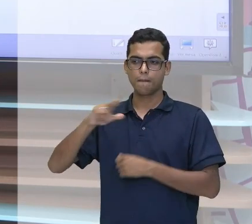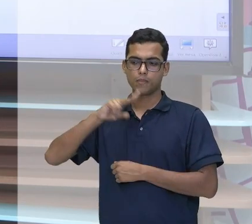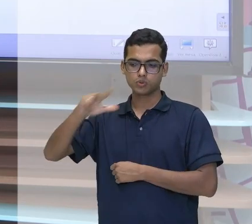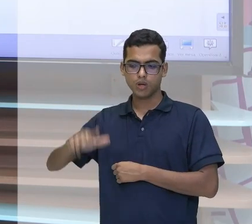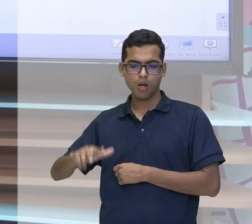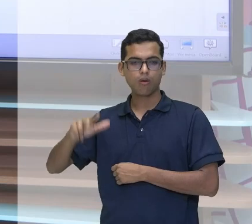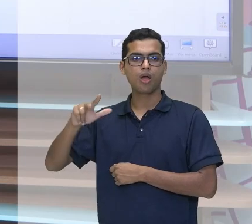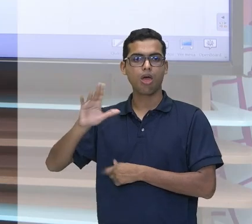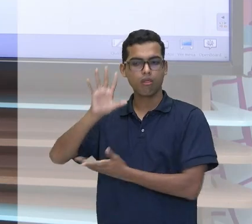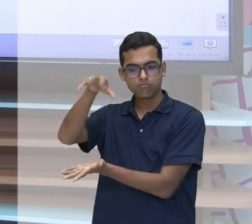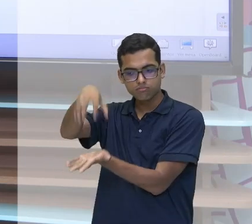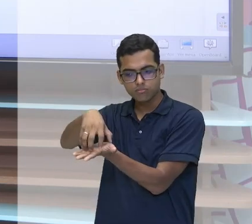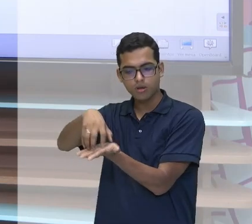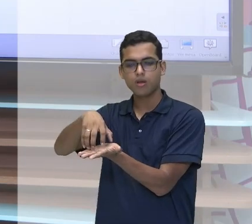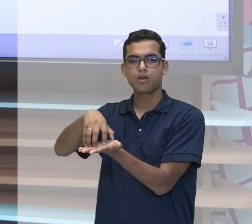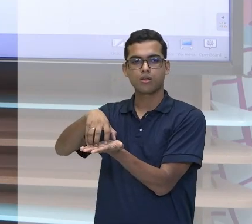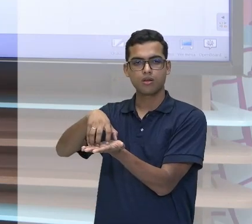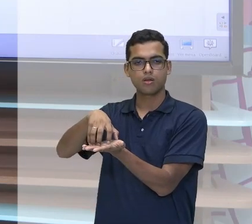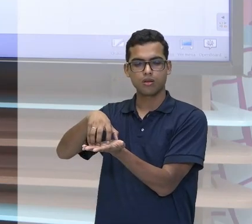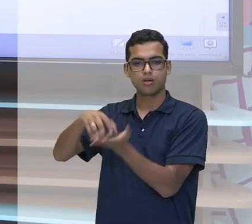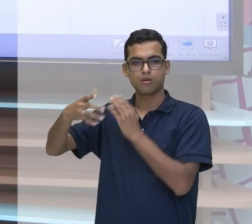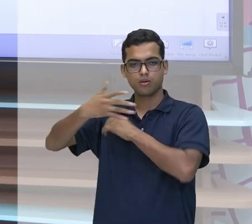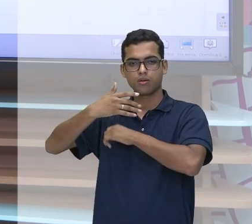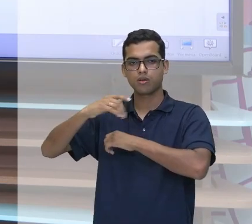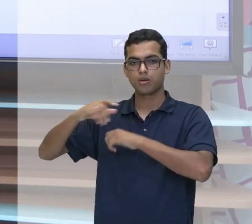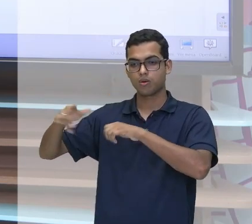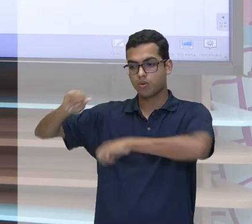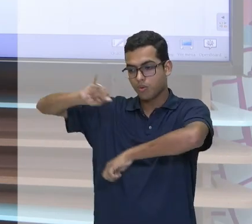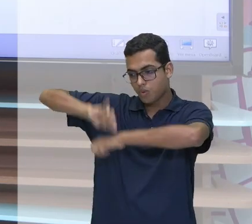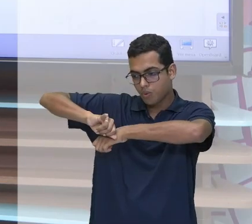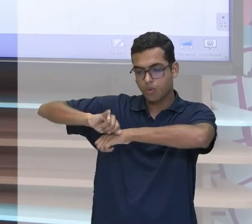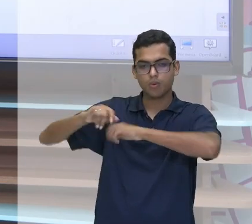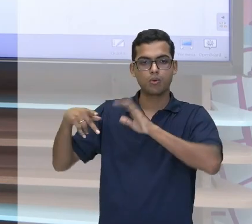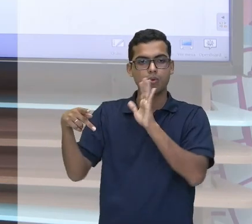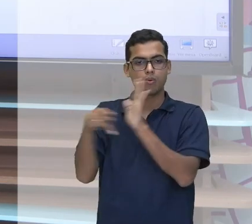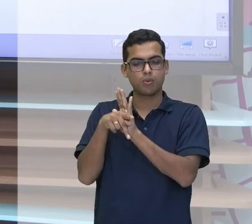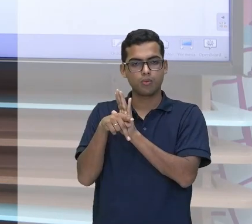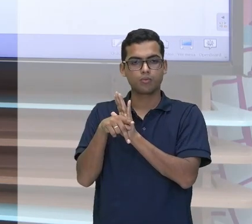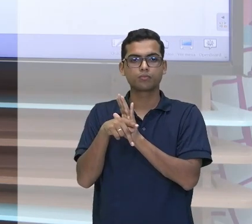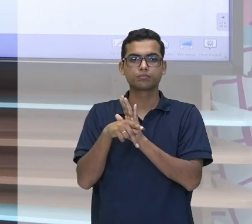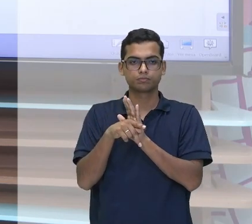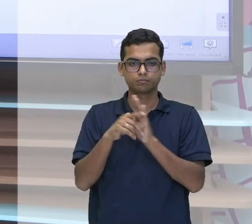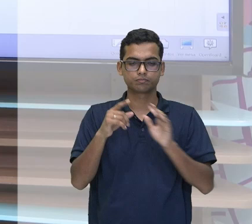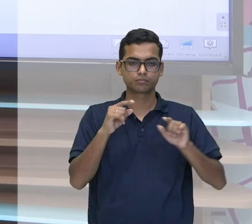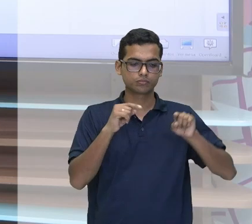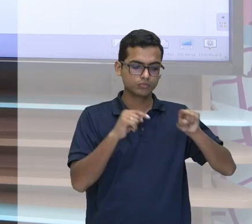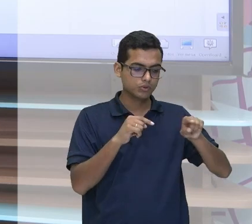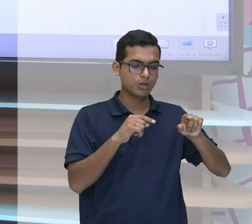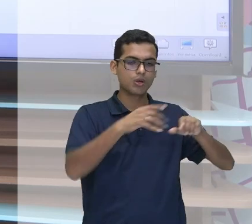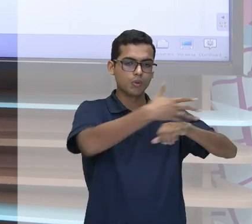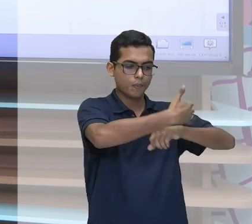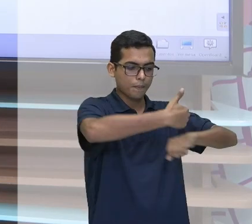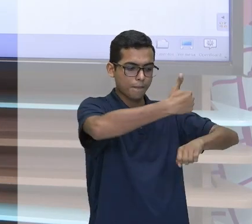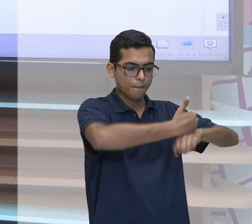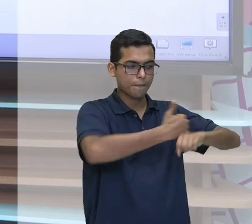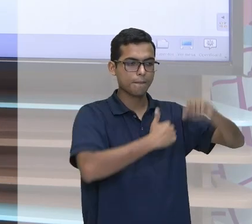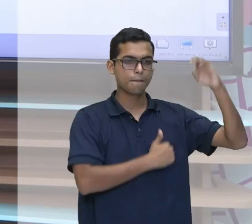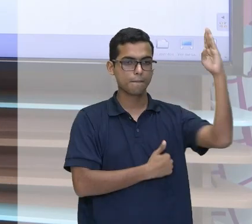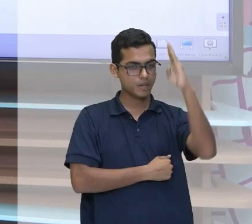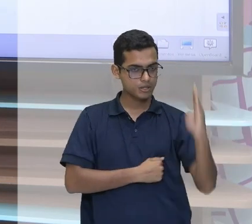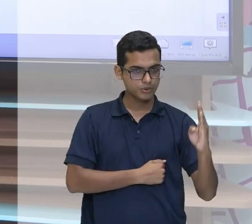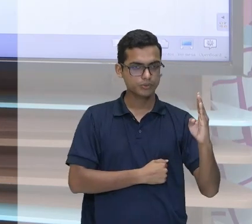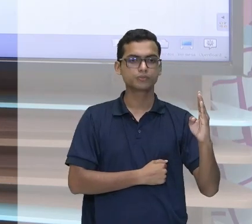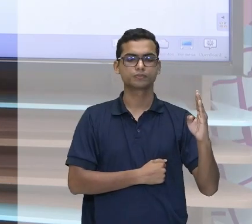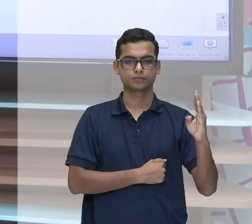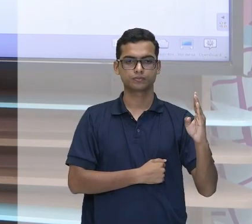colonial foi ali uma colônia de Portugal, certo? Dando continuidade, a gente vai observar também que foi nesse período denominado